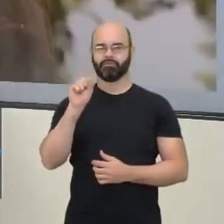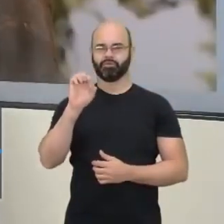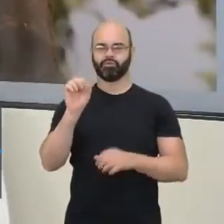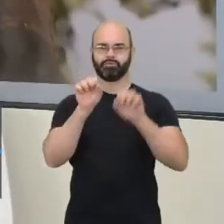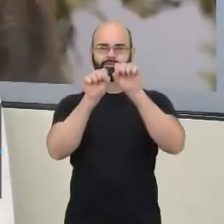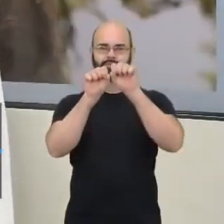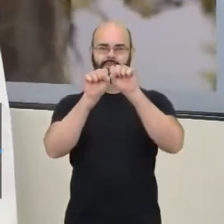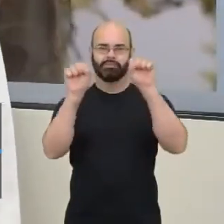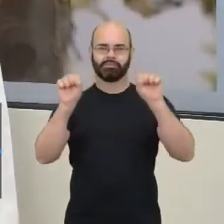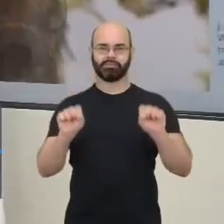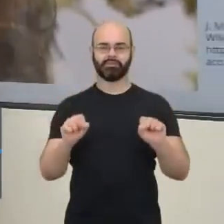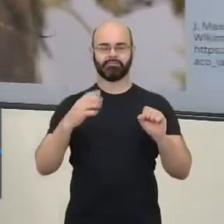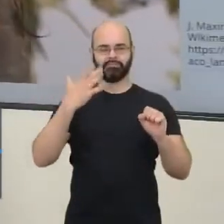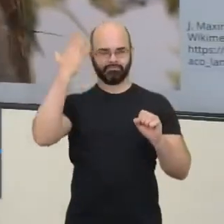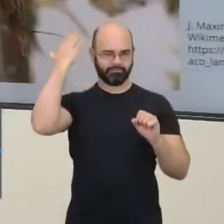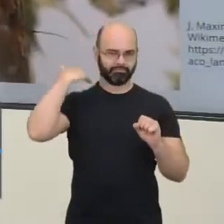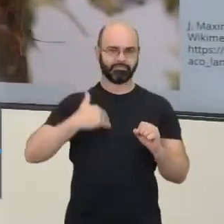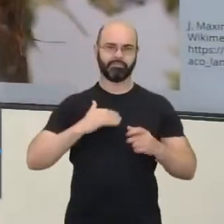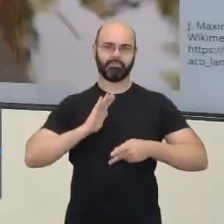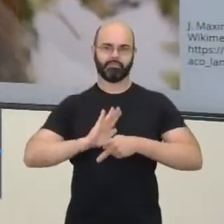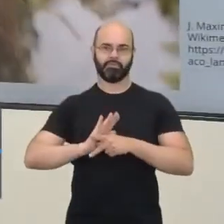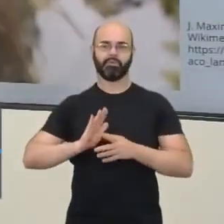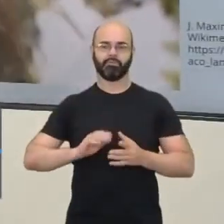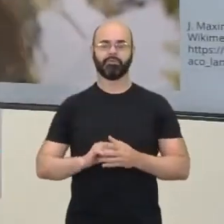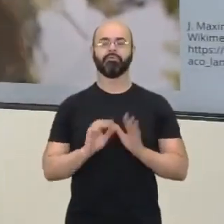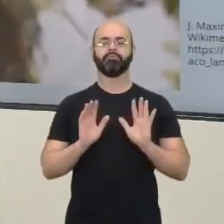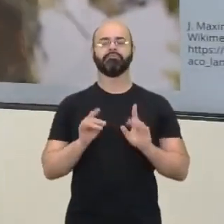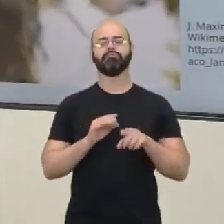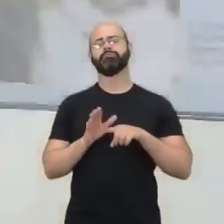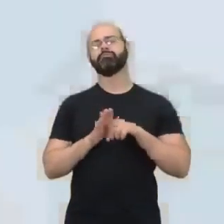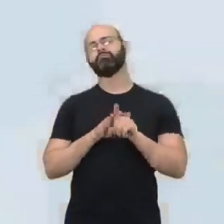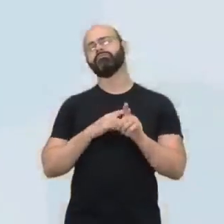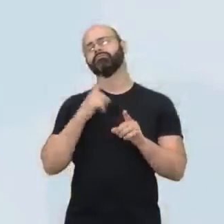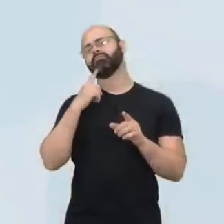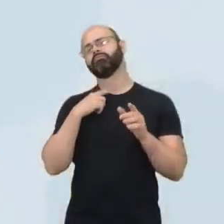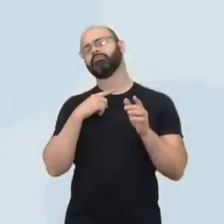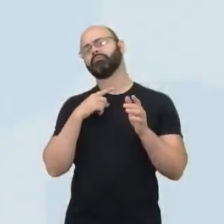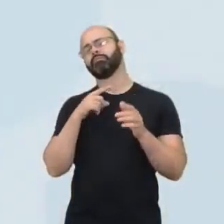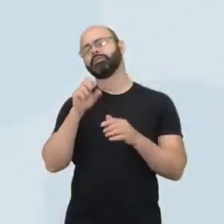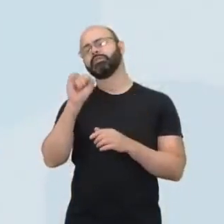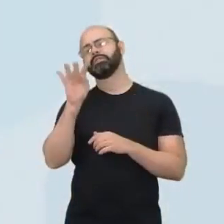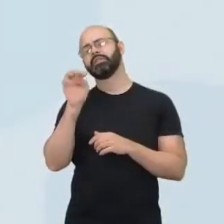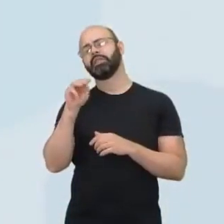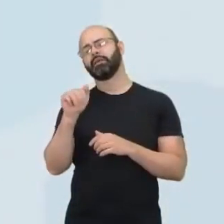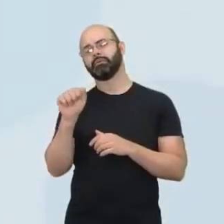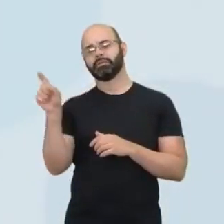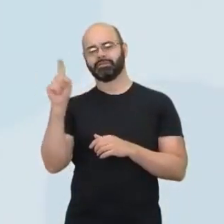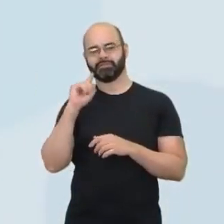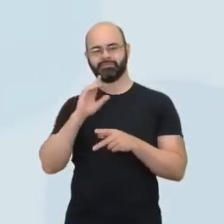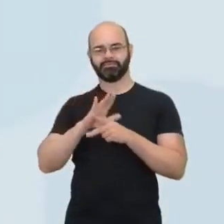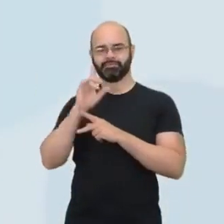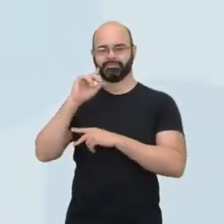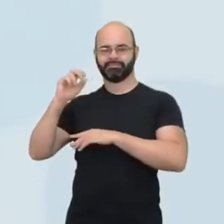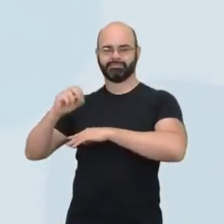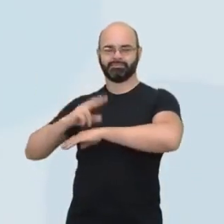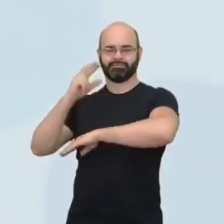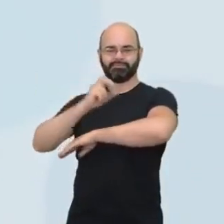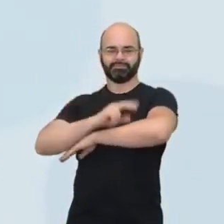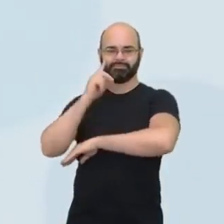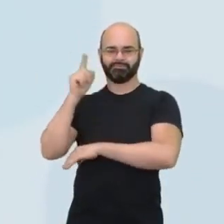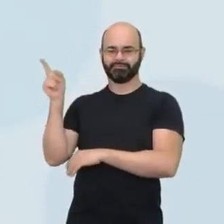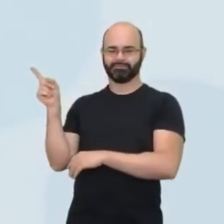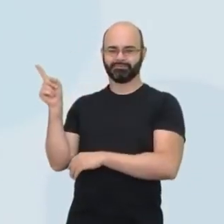provocação um pouquinho mais, tá? Agora eu quero saber quais são os sistemas do corpo desse réptil aí, ó, que ele usa